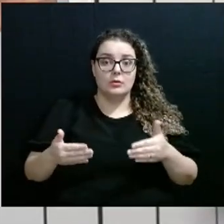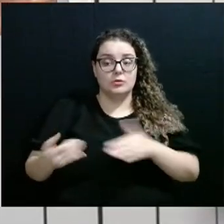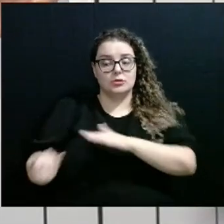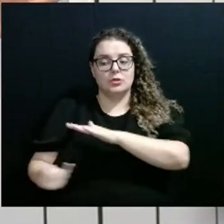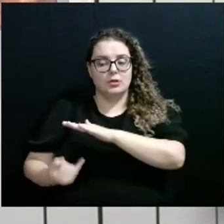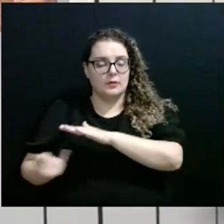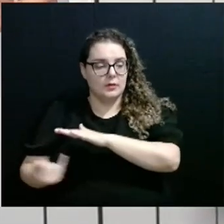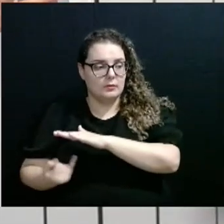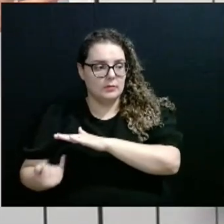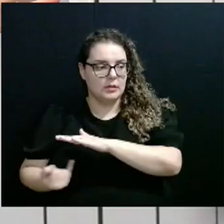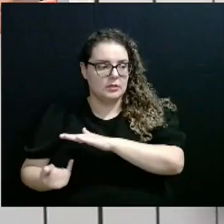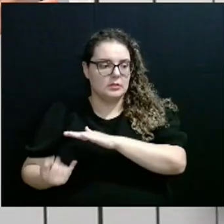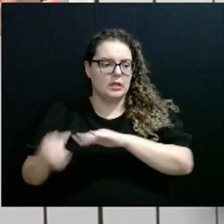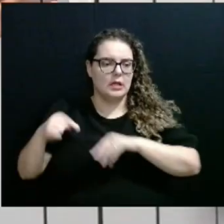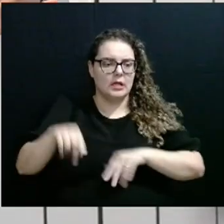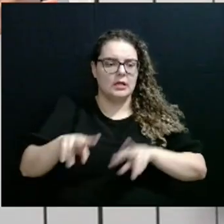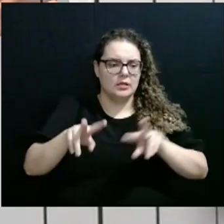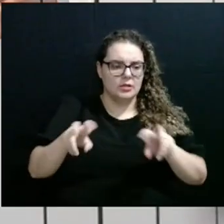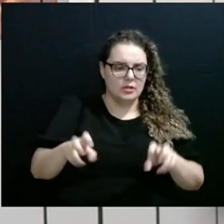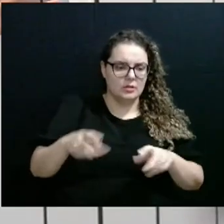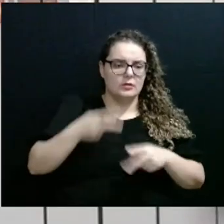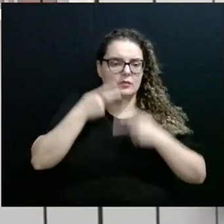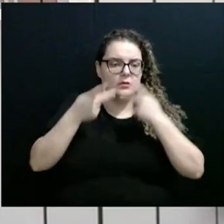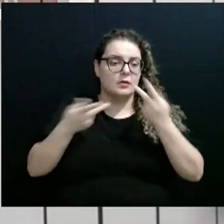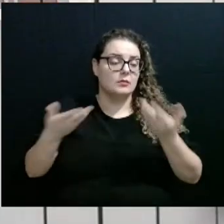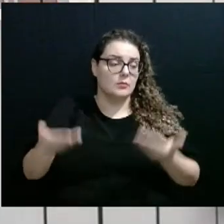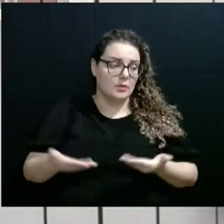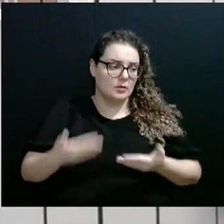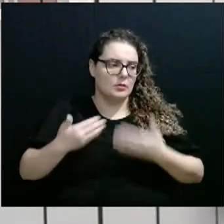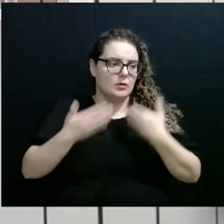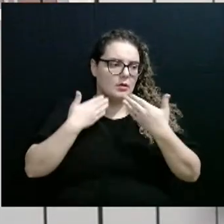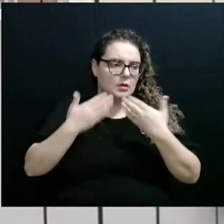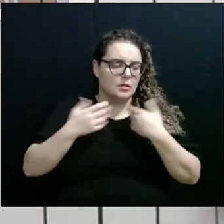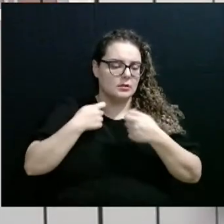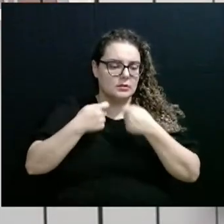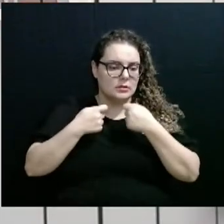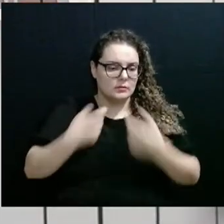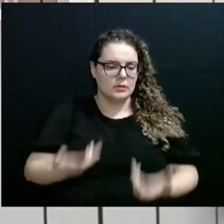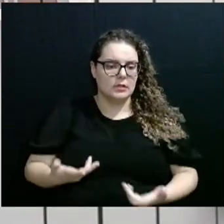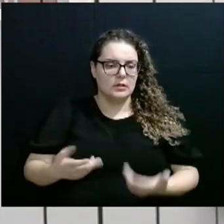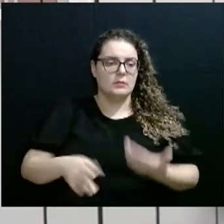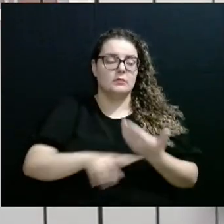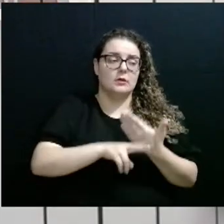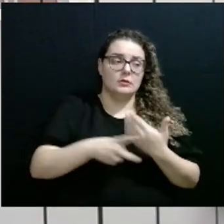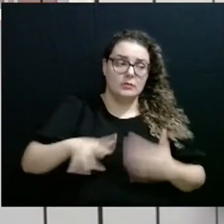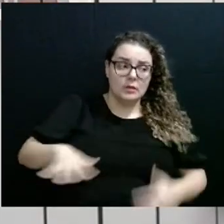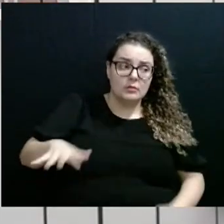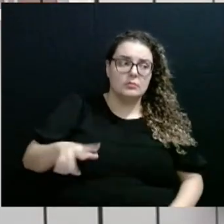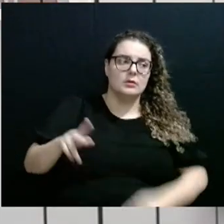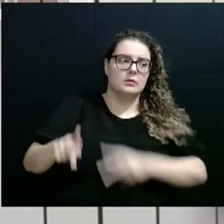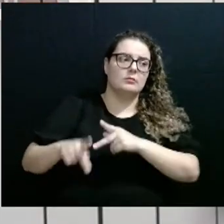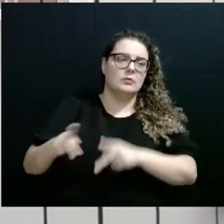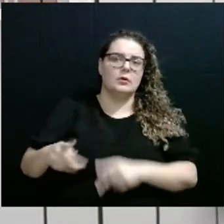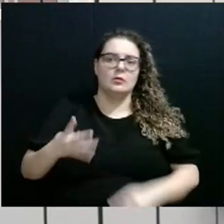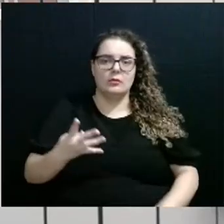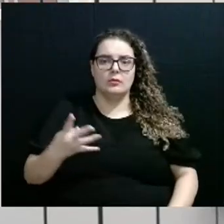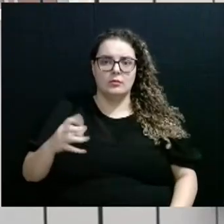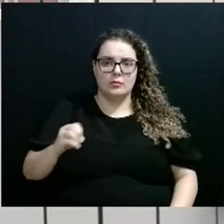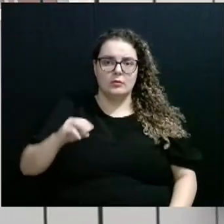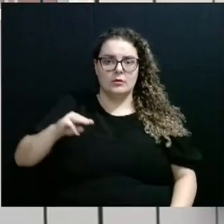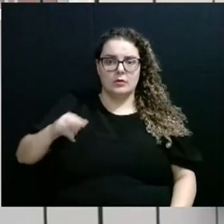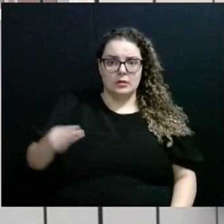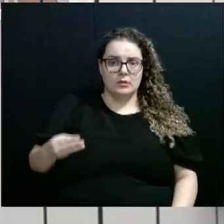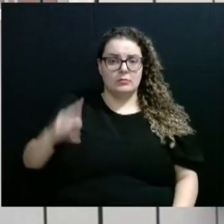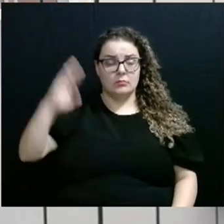Este assunto que nós abordamos aqui na entrevista atinge essa parte da população, os 40 milhões de brasileiros, de